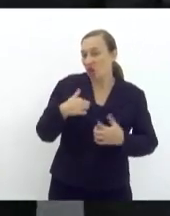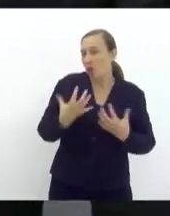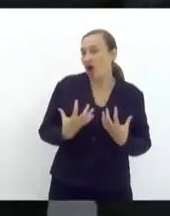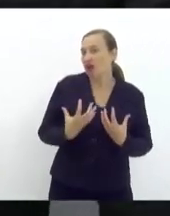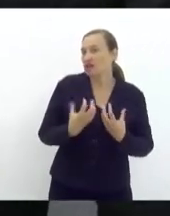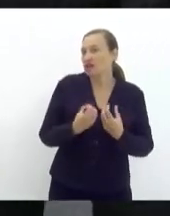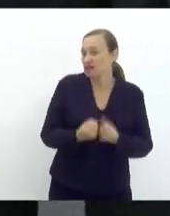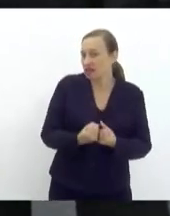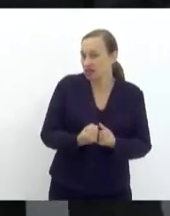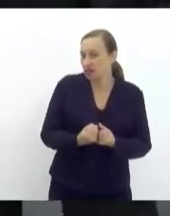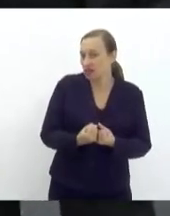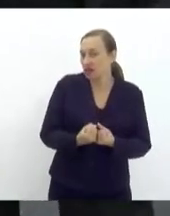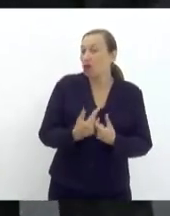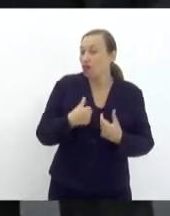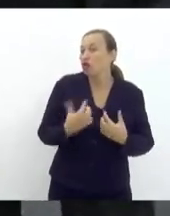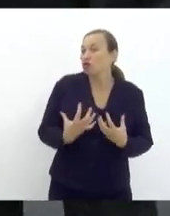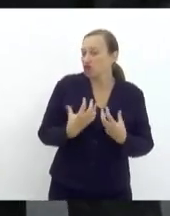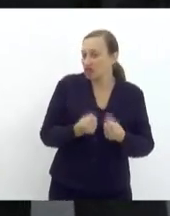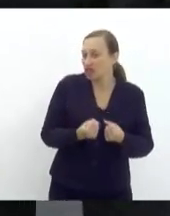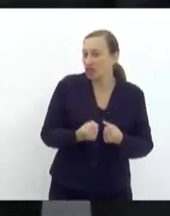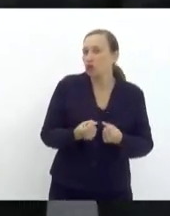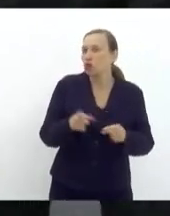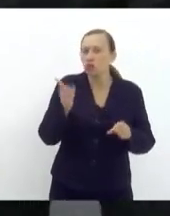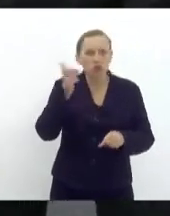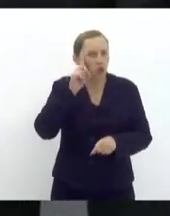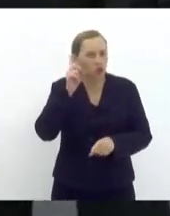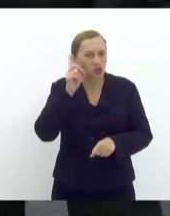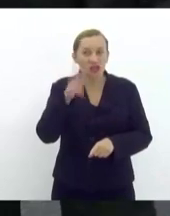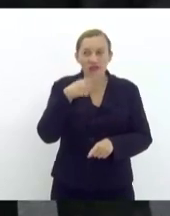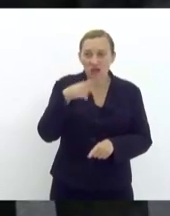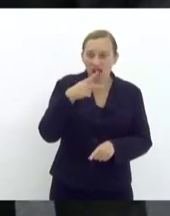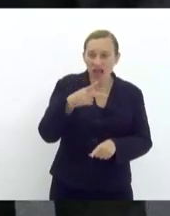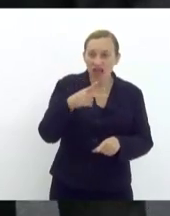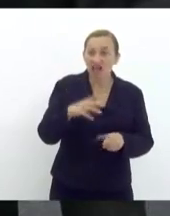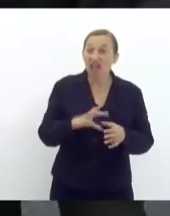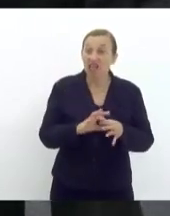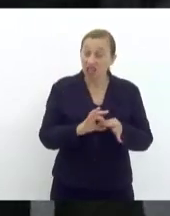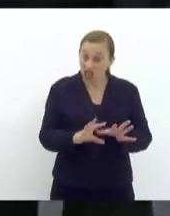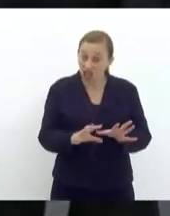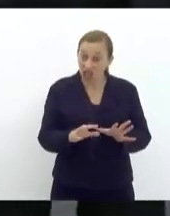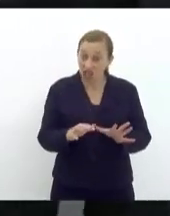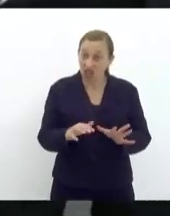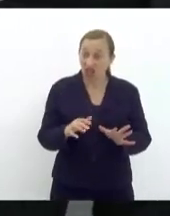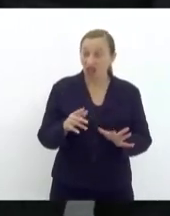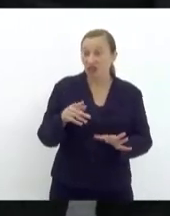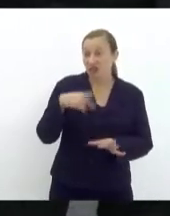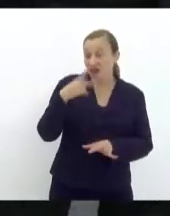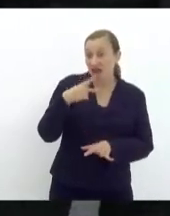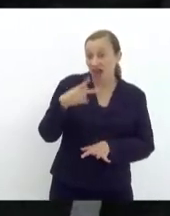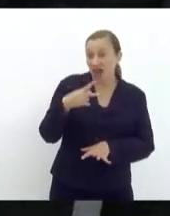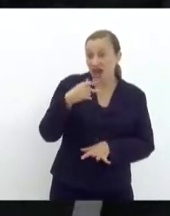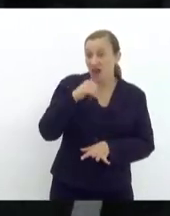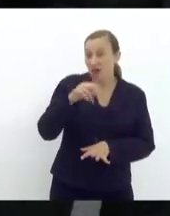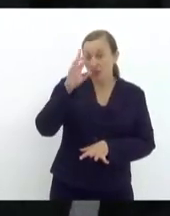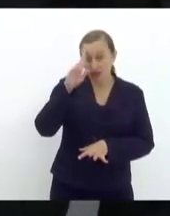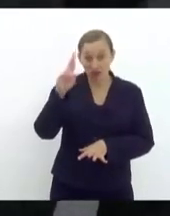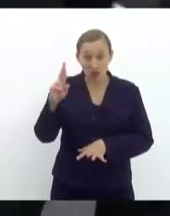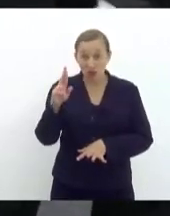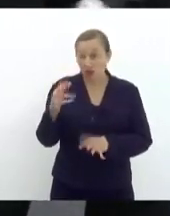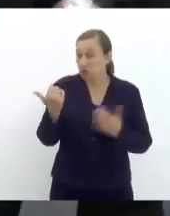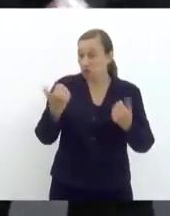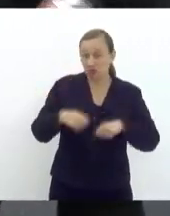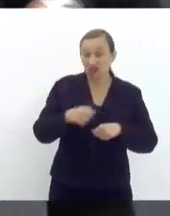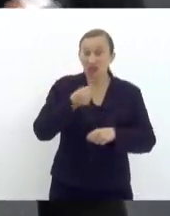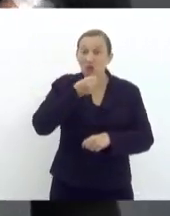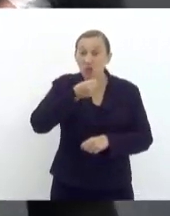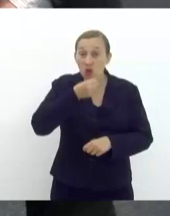porque eu te abraço todos os dias e abracei e falei e deixei Expresso para a senhora não precisei deixar Expresso no